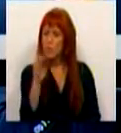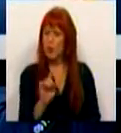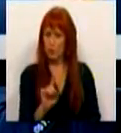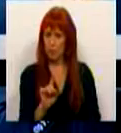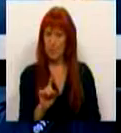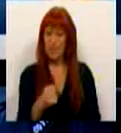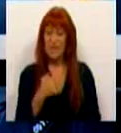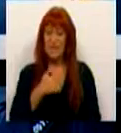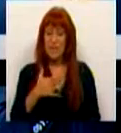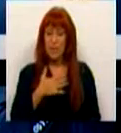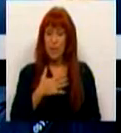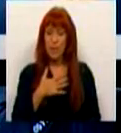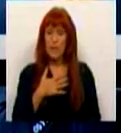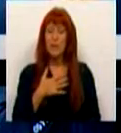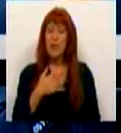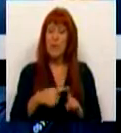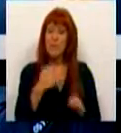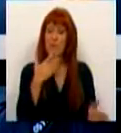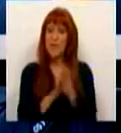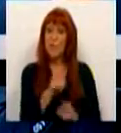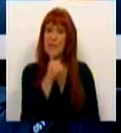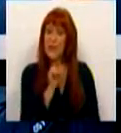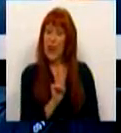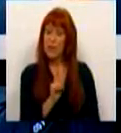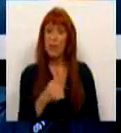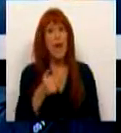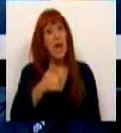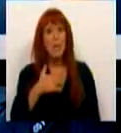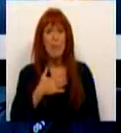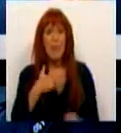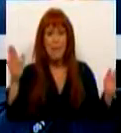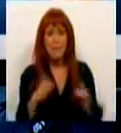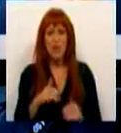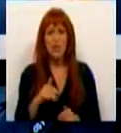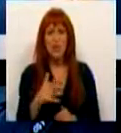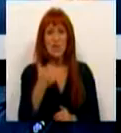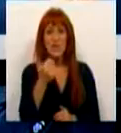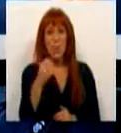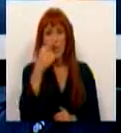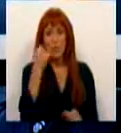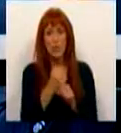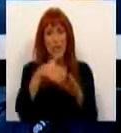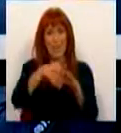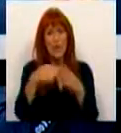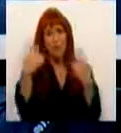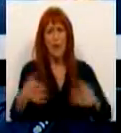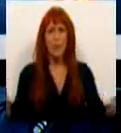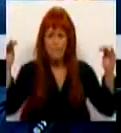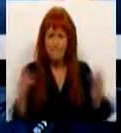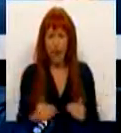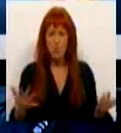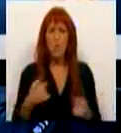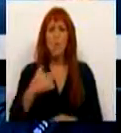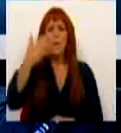80% das empresas que beneficiam desta medida são empresas que têm menos de 50 trabalhadores.